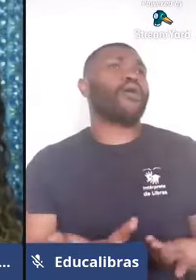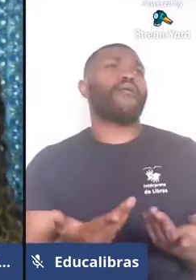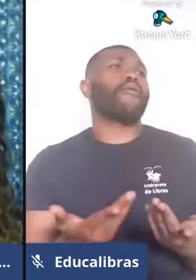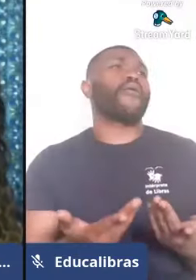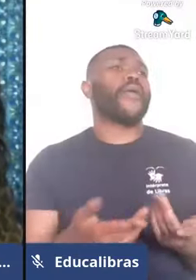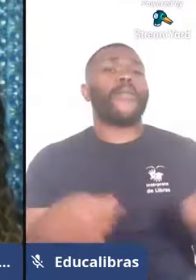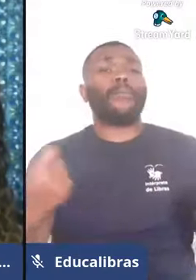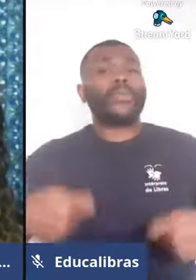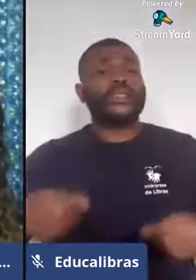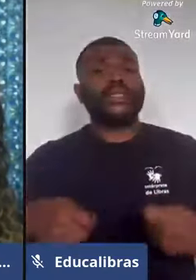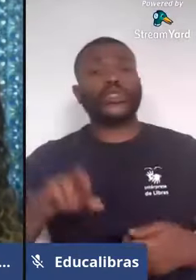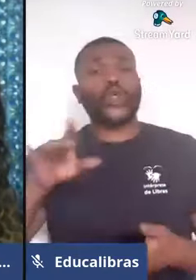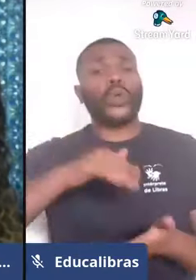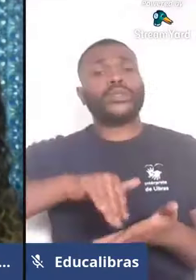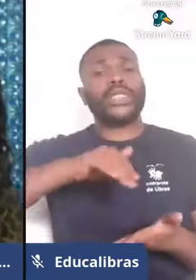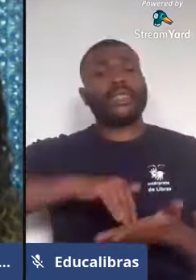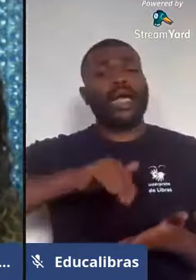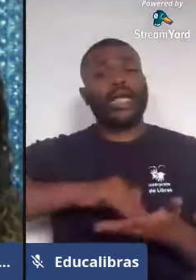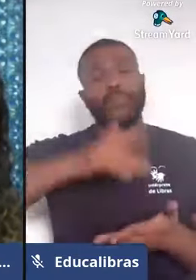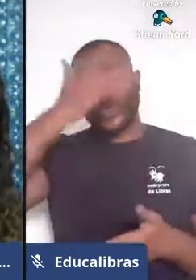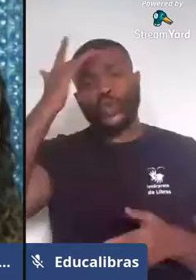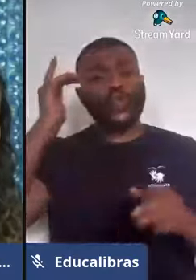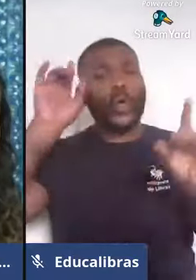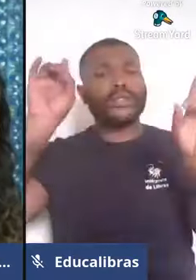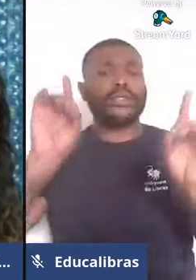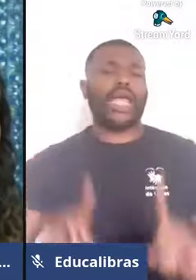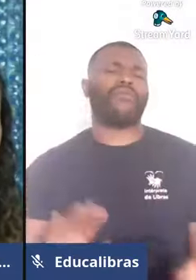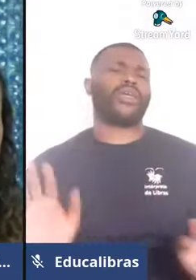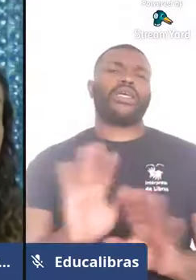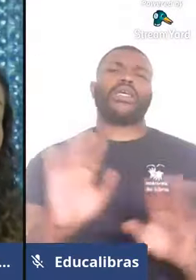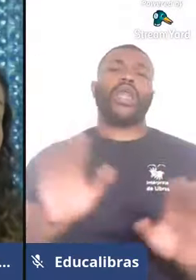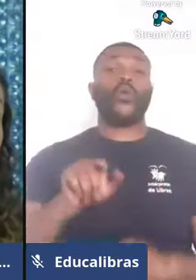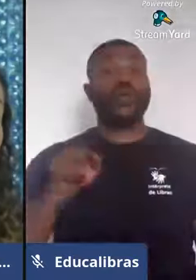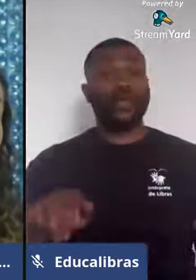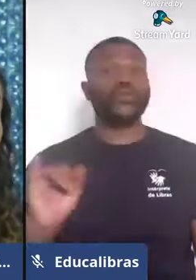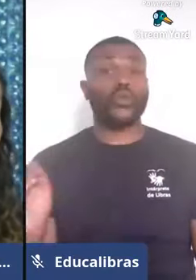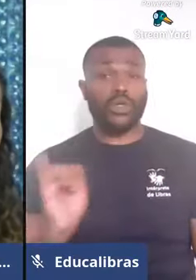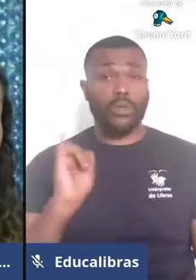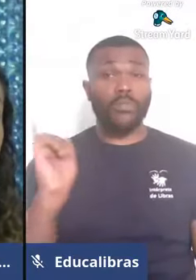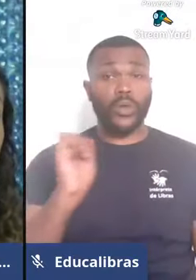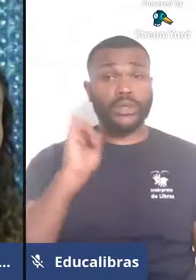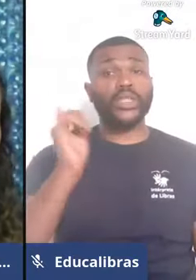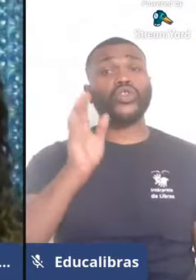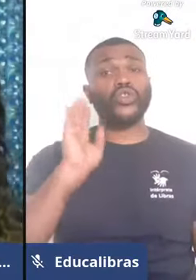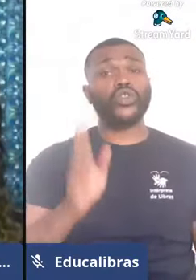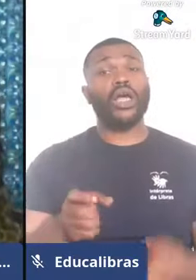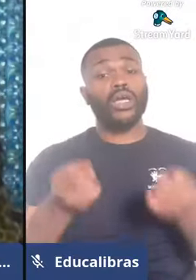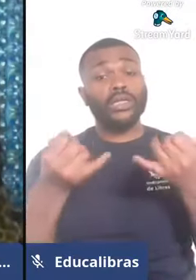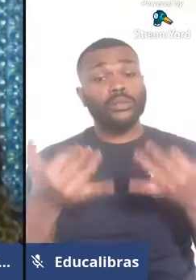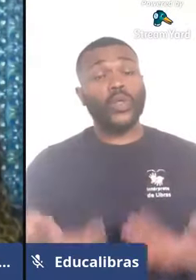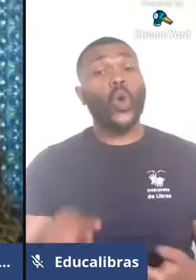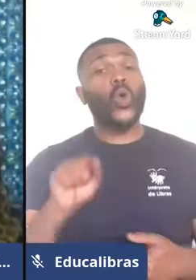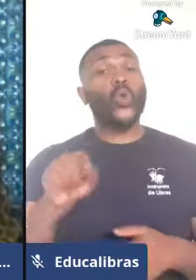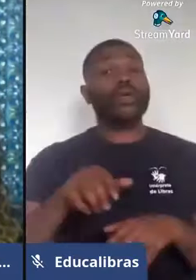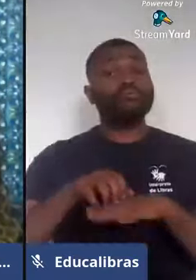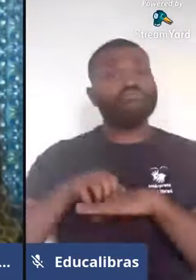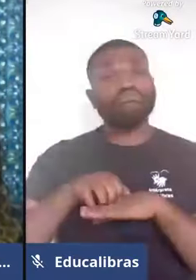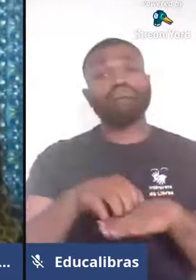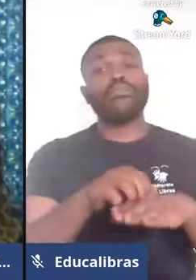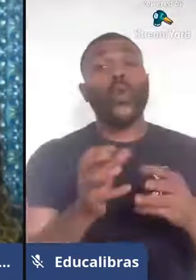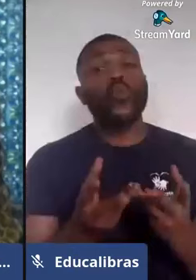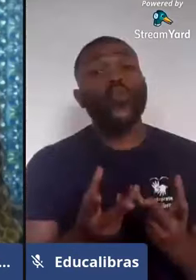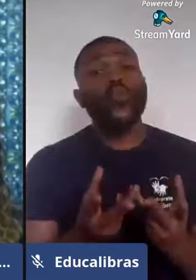da SMPED. Eu acho que isso é uma coisa importante. Eu acho que a coisa que você já falou de qualificar o transporte, a gente ainda tem